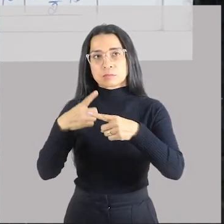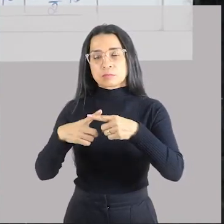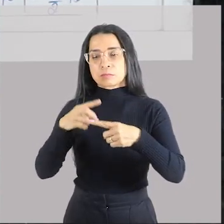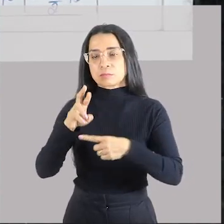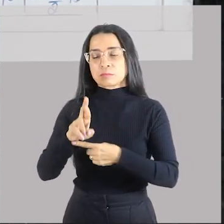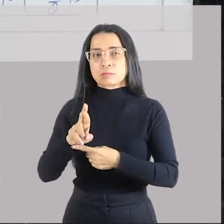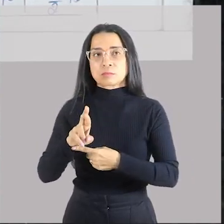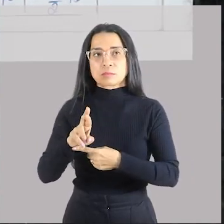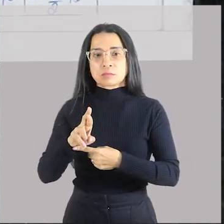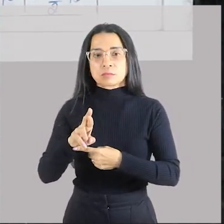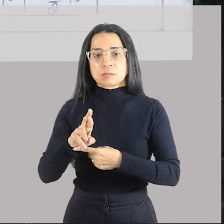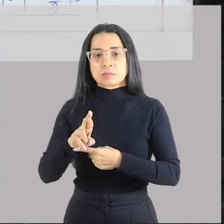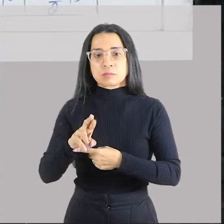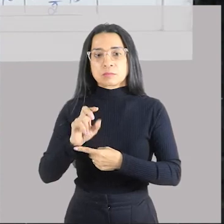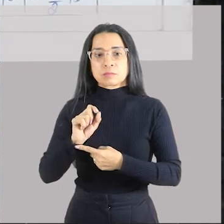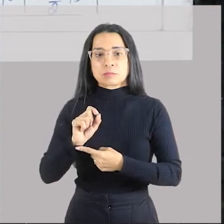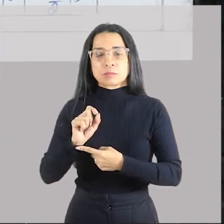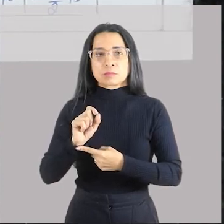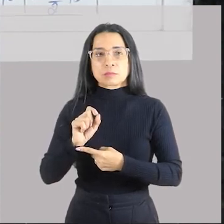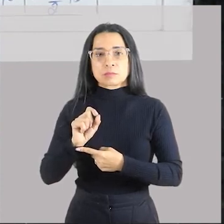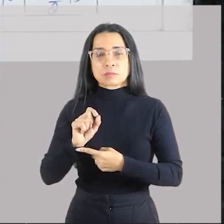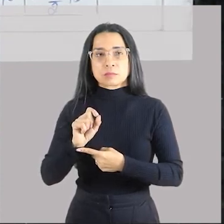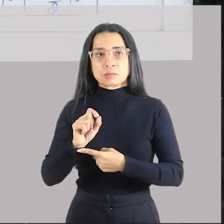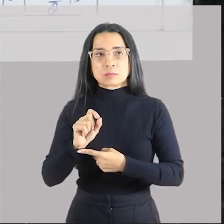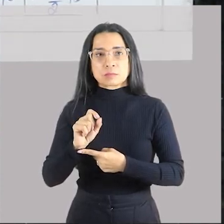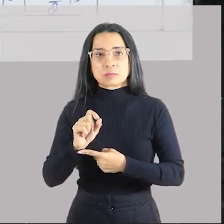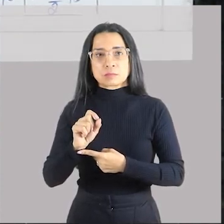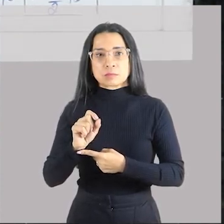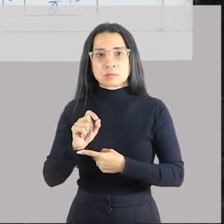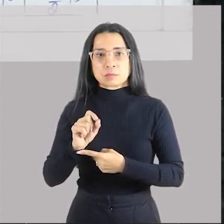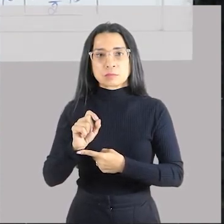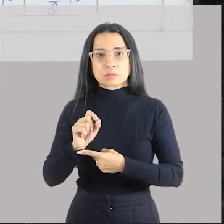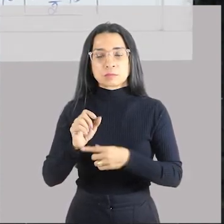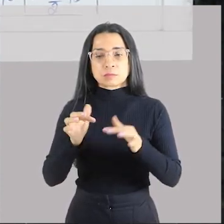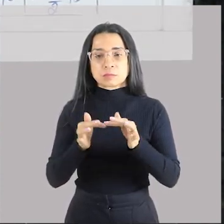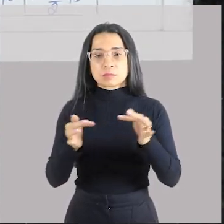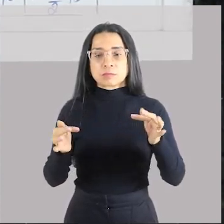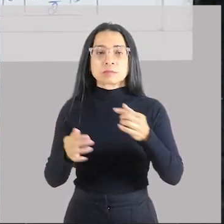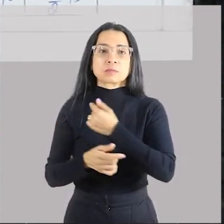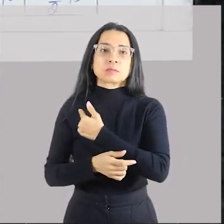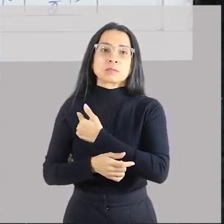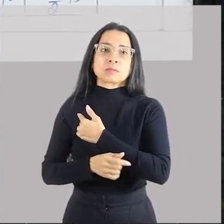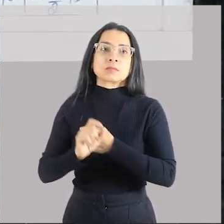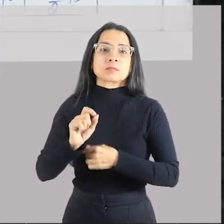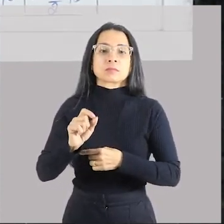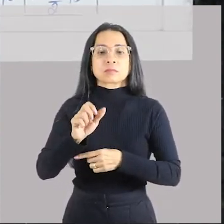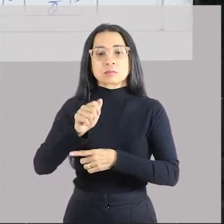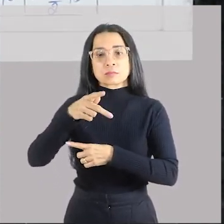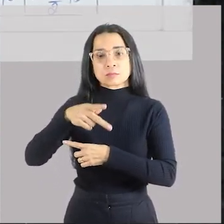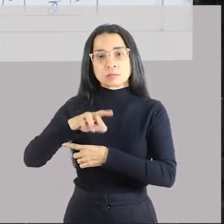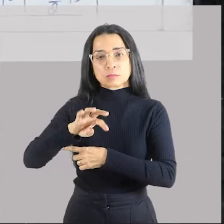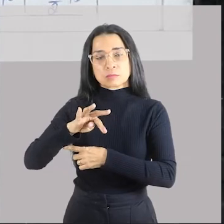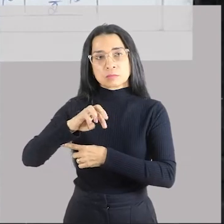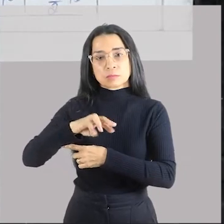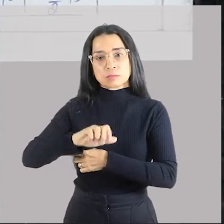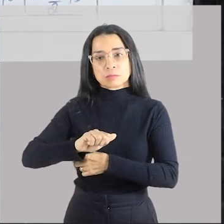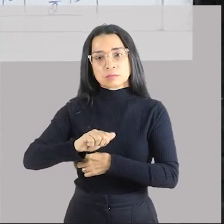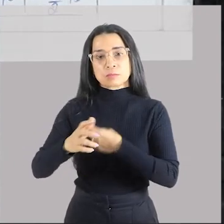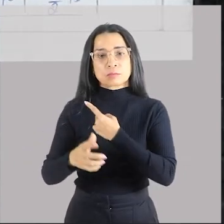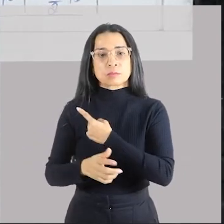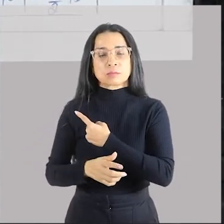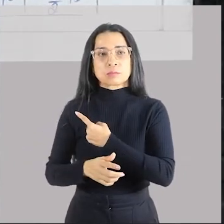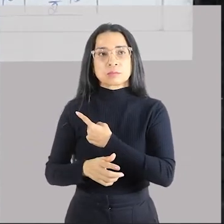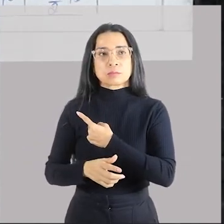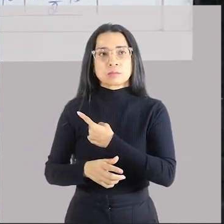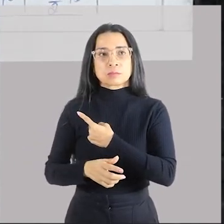multiplicado pelo raio. É isso? Nós temos aquela forma. Olha, quem é o apótema? O apótema